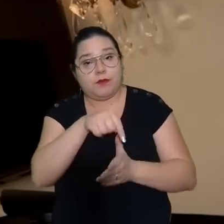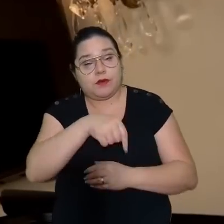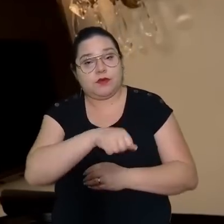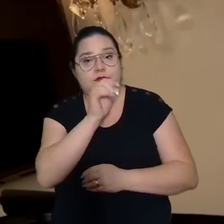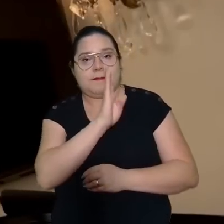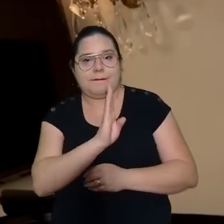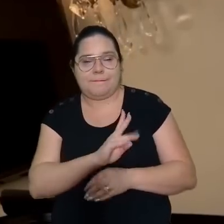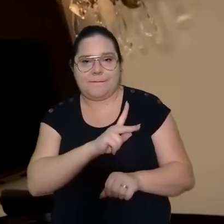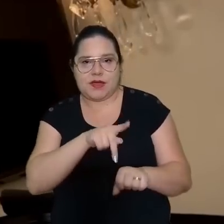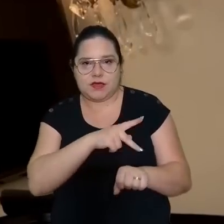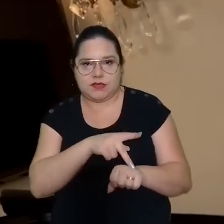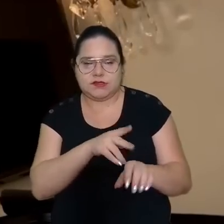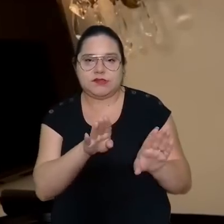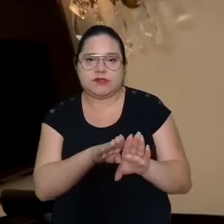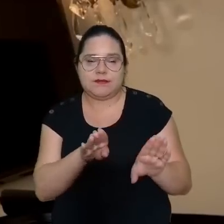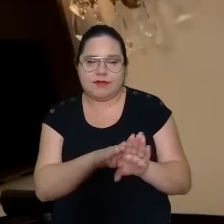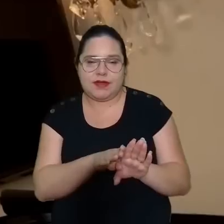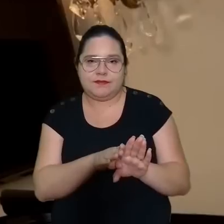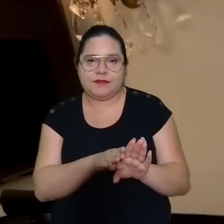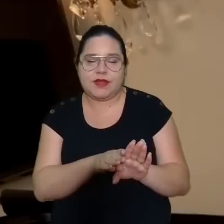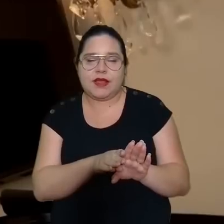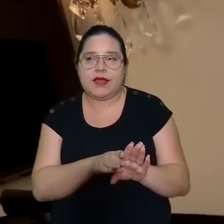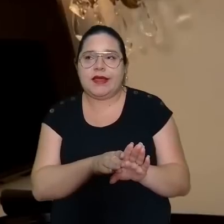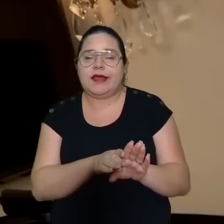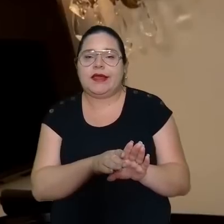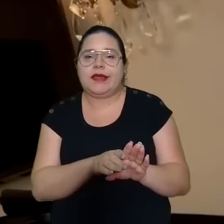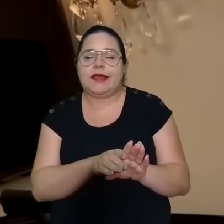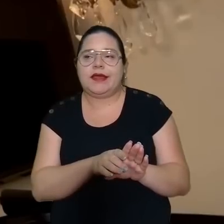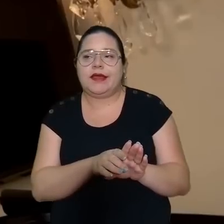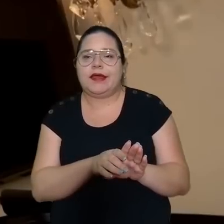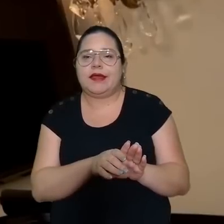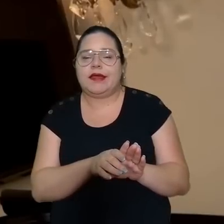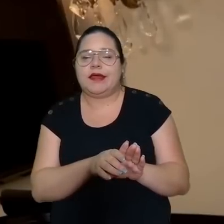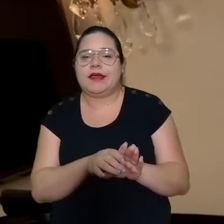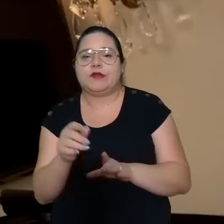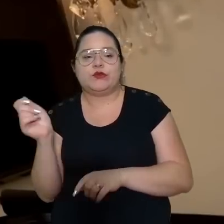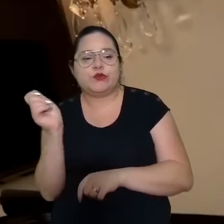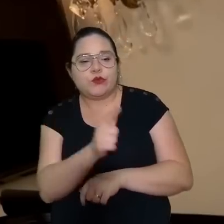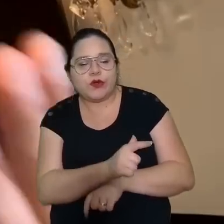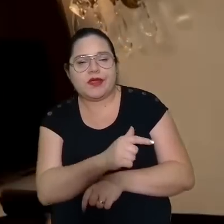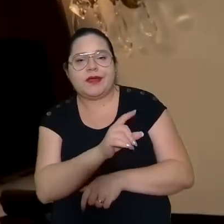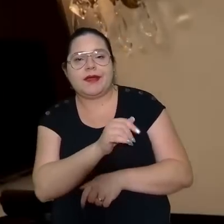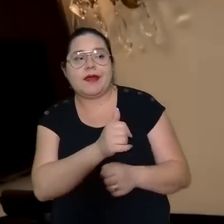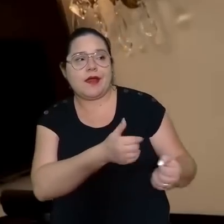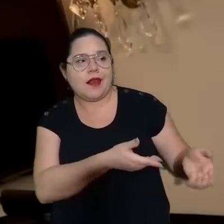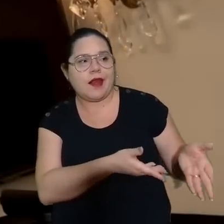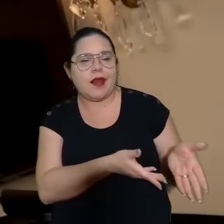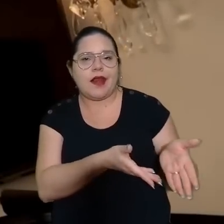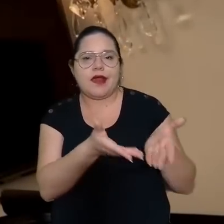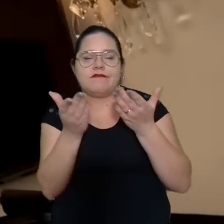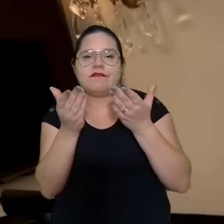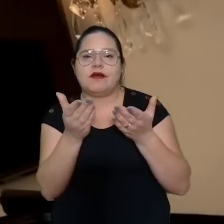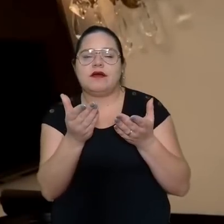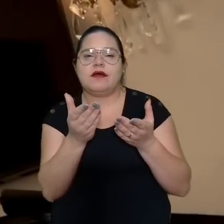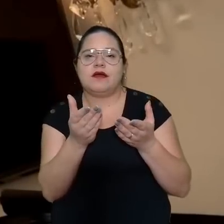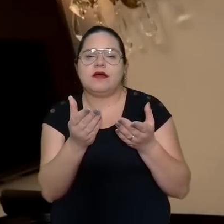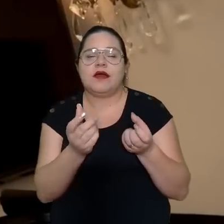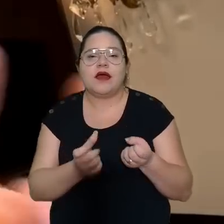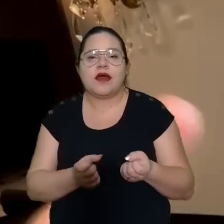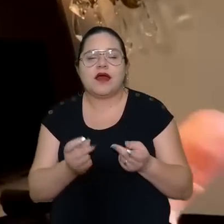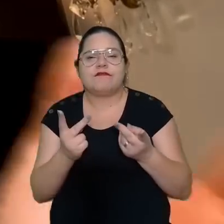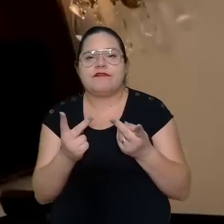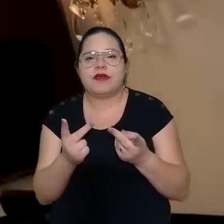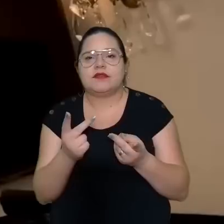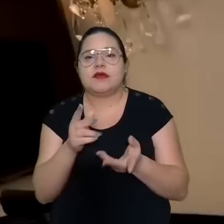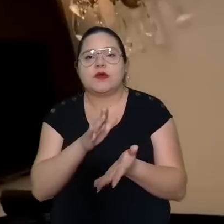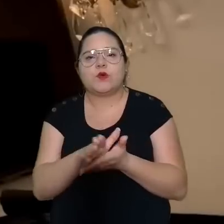em detrimento de, por exemplo, as pessoas levarem os grãos sem custo algum